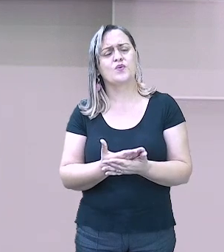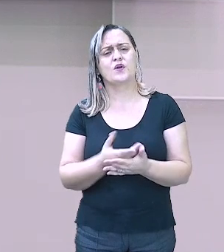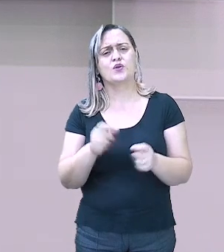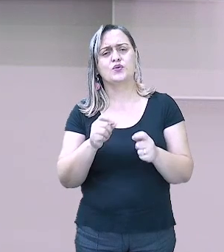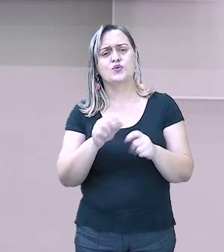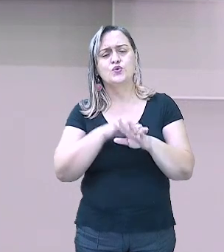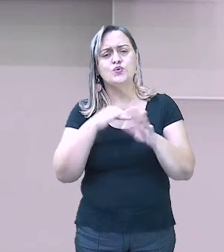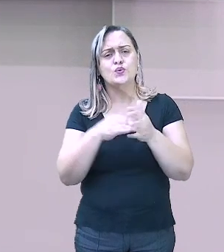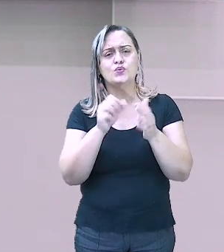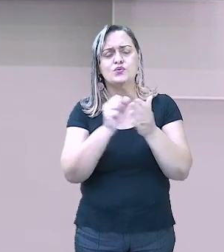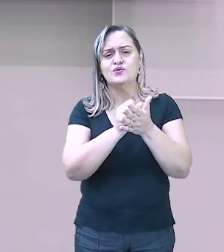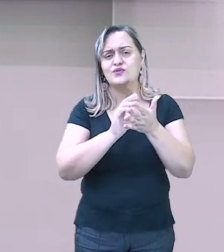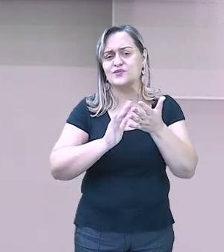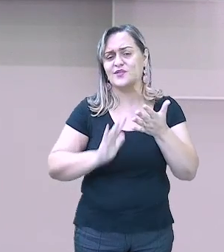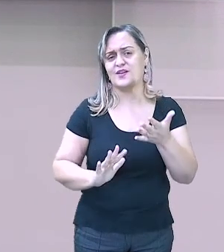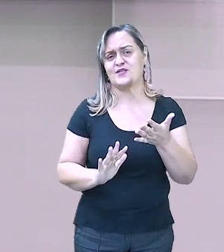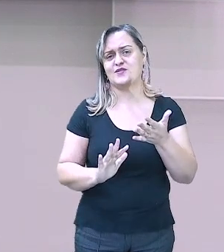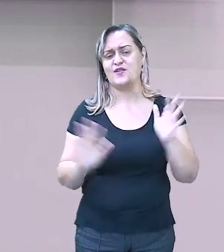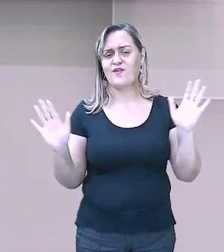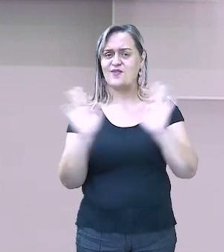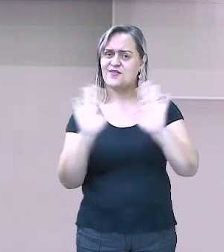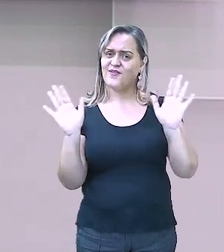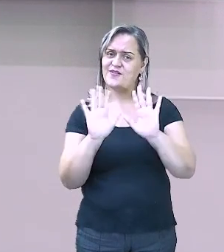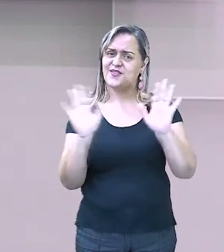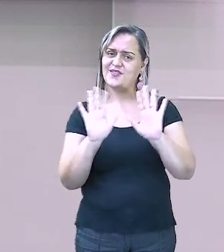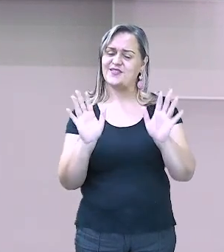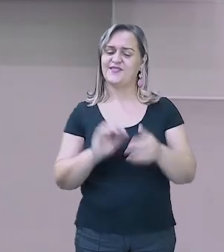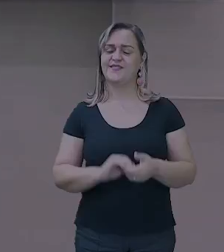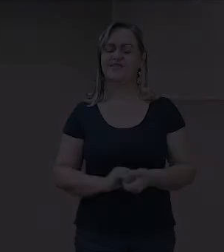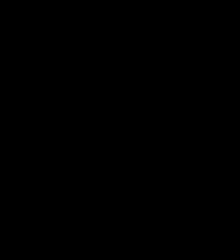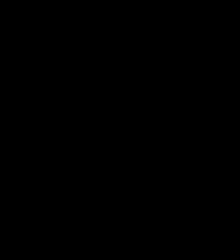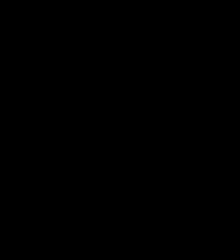coloquem as atividades em dia. Um abraço, fiquem com Deus e até a próxima.